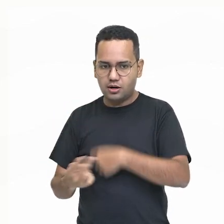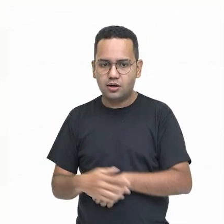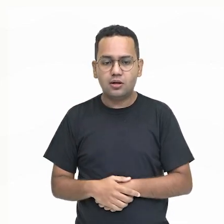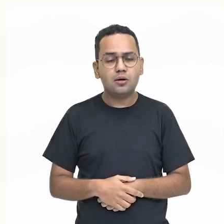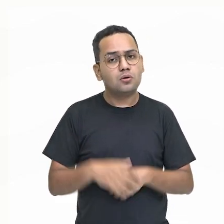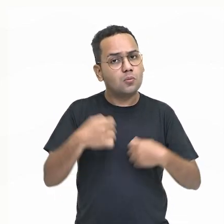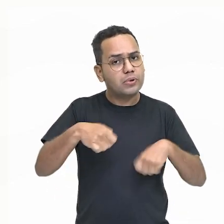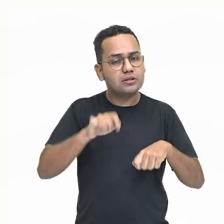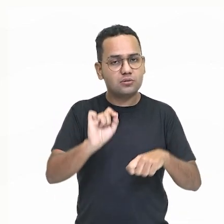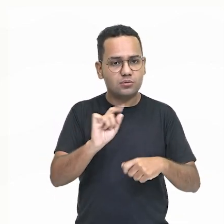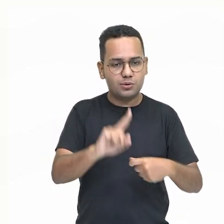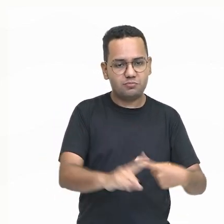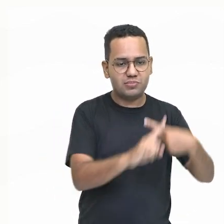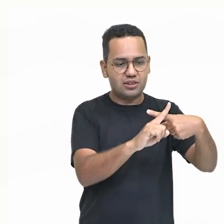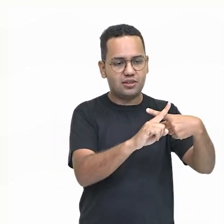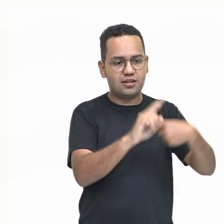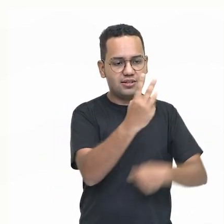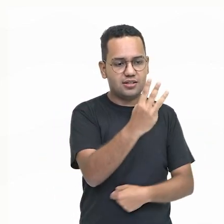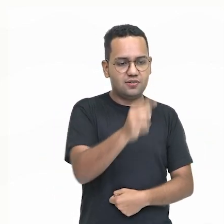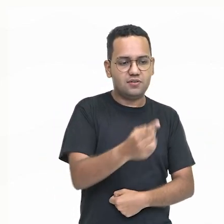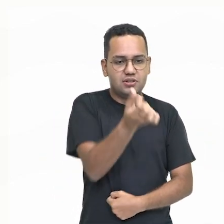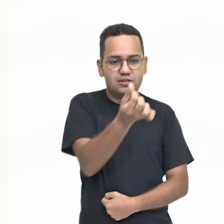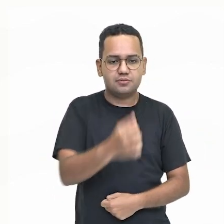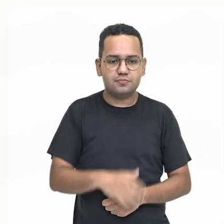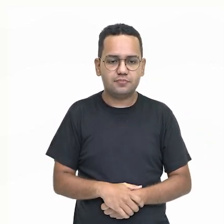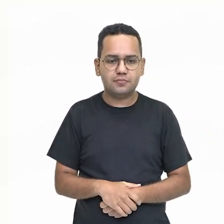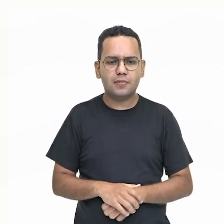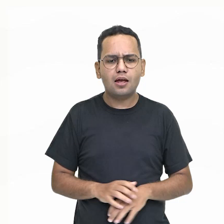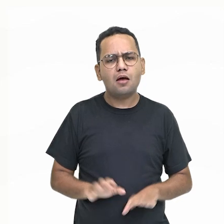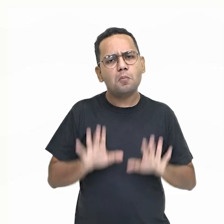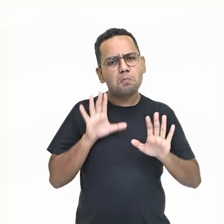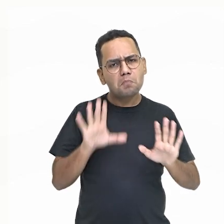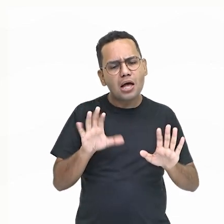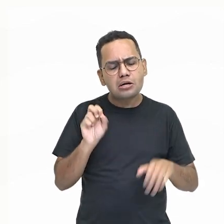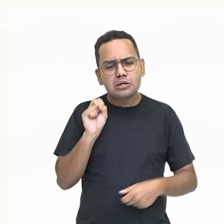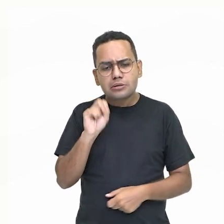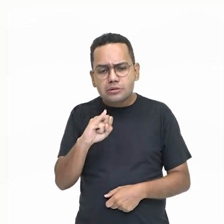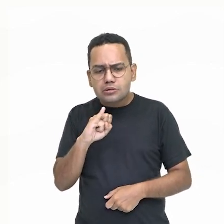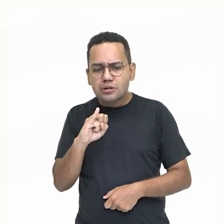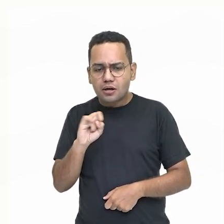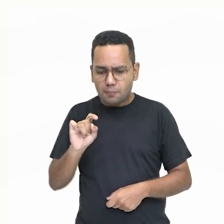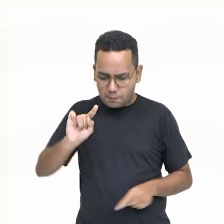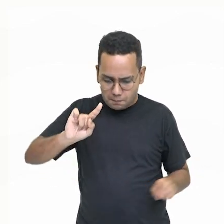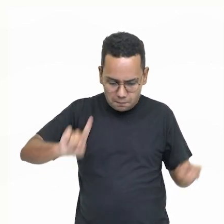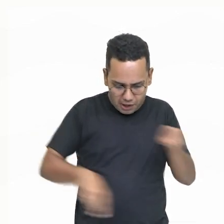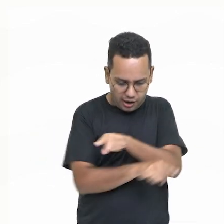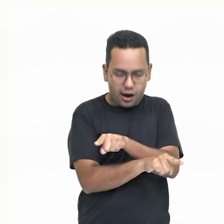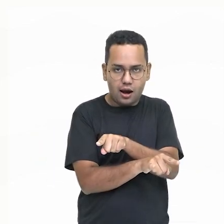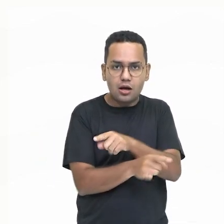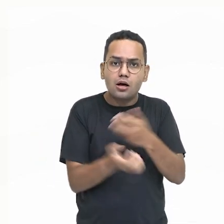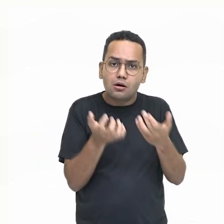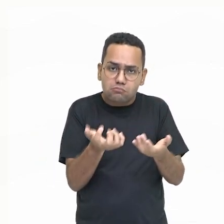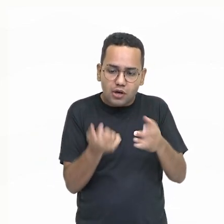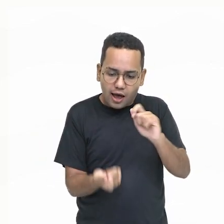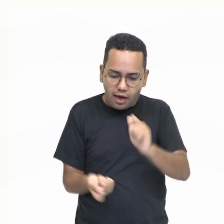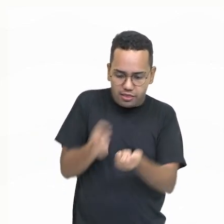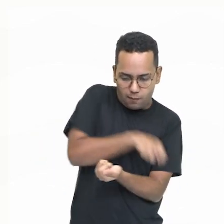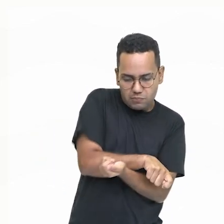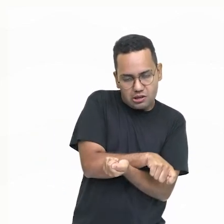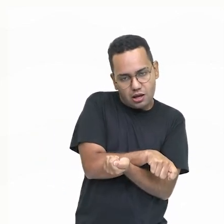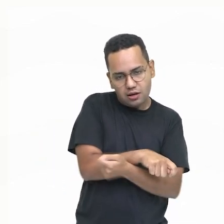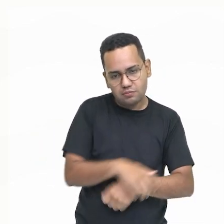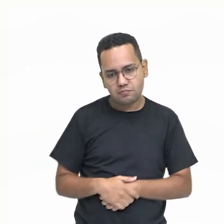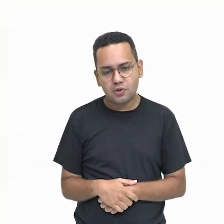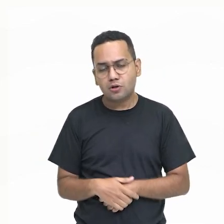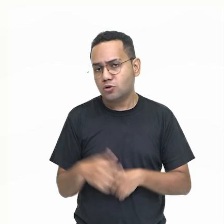3,6 se você tem um valor que está em km/h e quer transformar para m/s